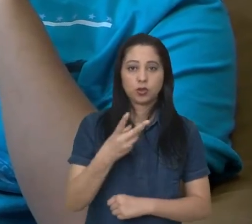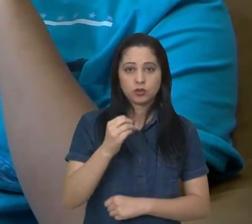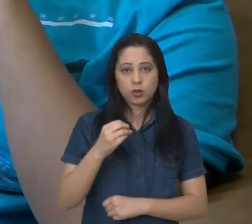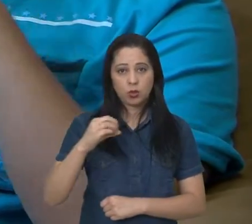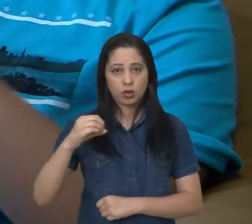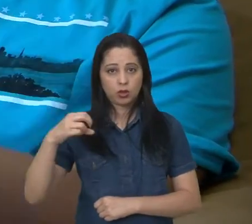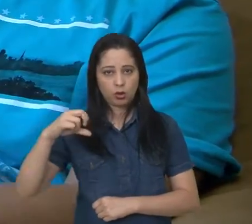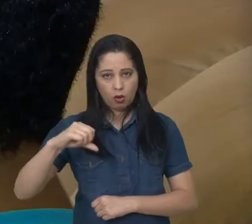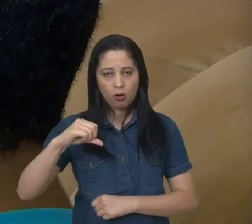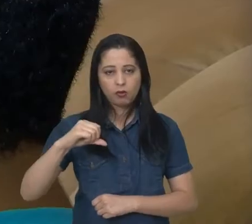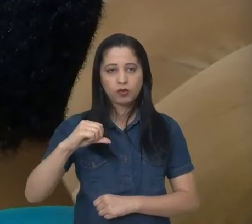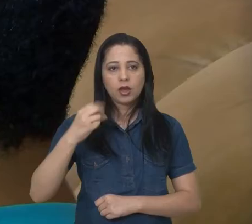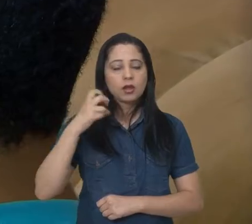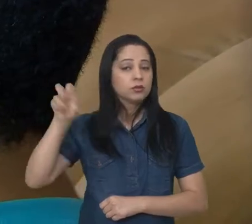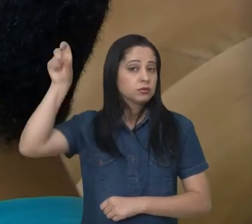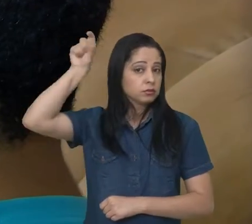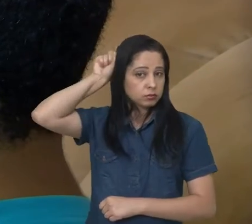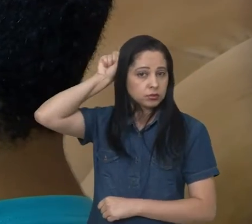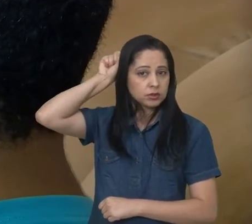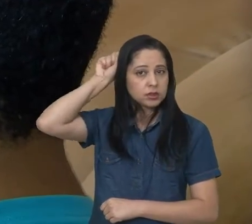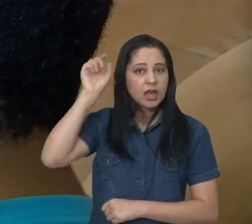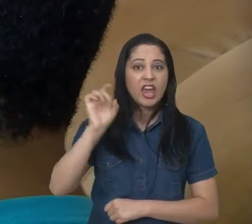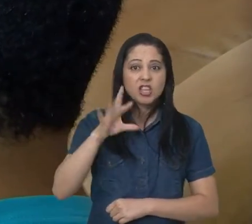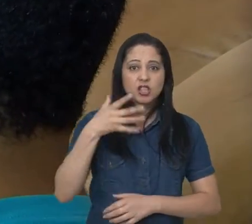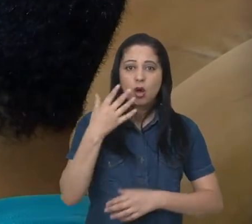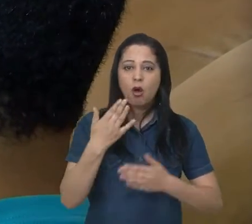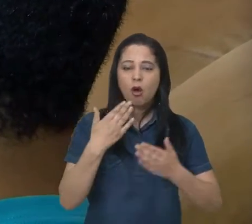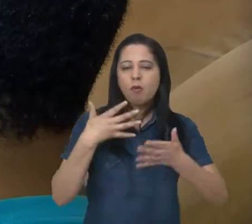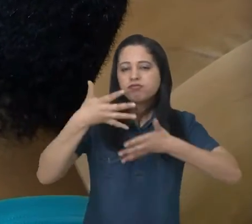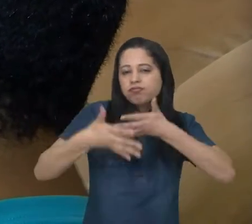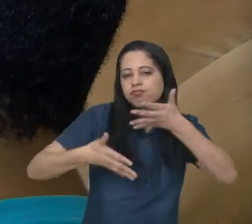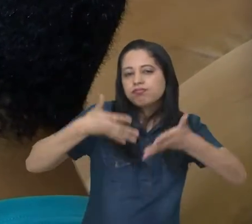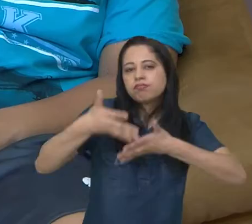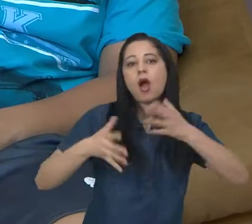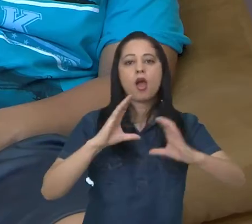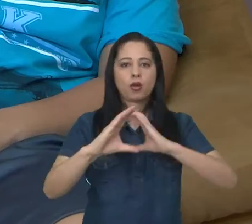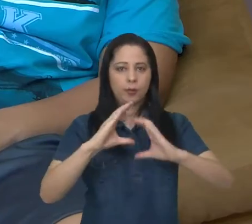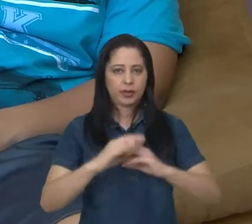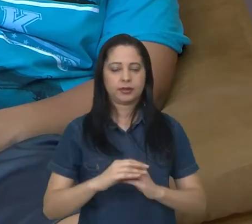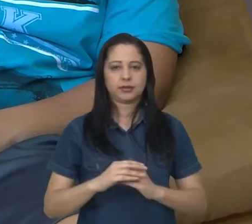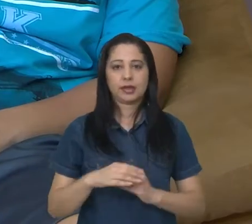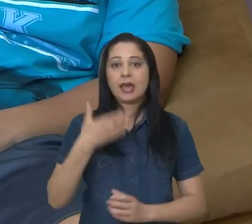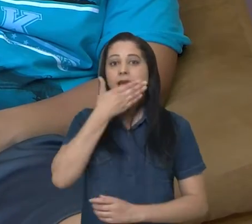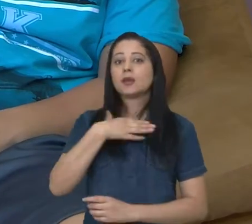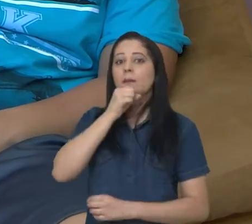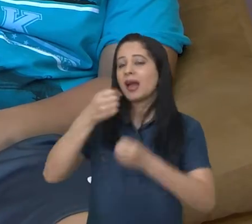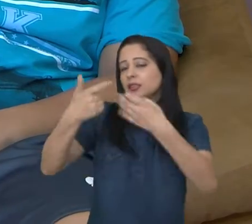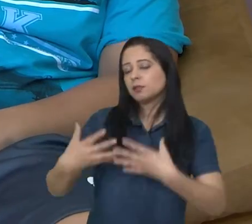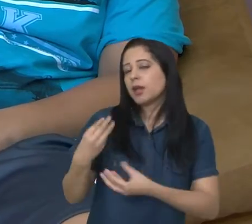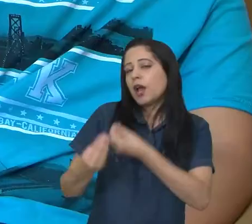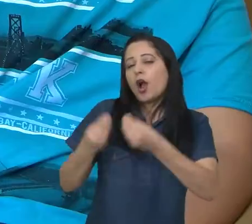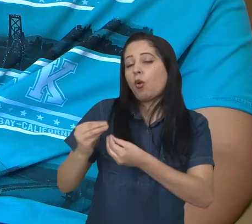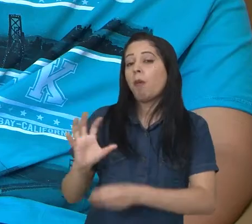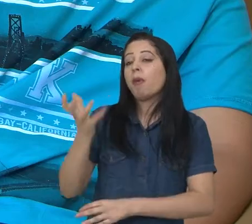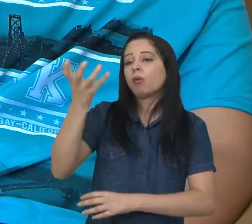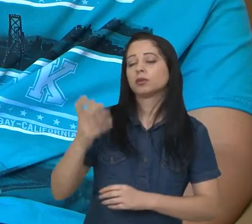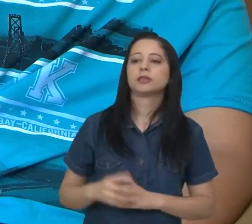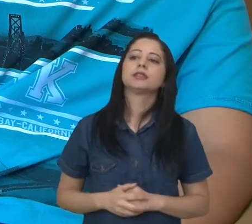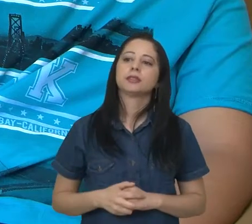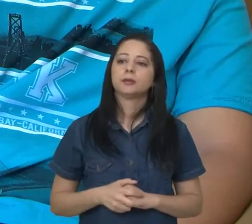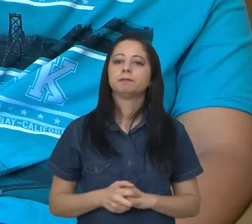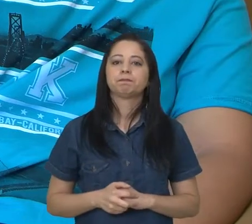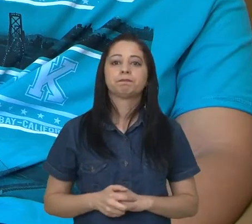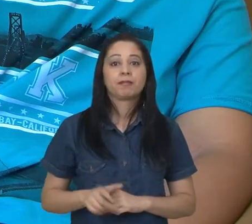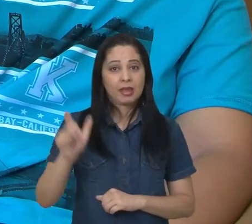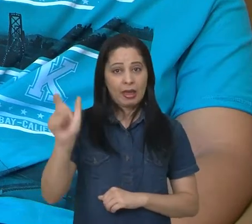de uma meningite. Em 2009, passou por um implante coclear e se comunica apenas por libras. O José, pai